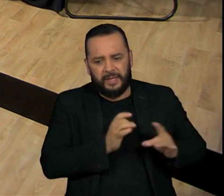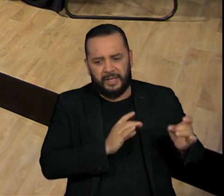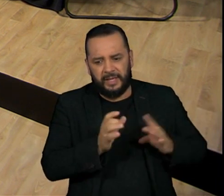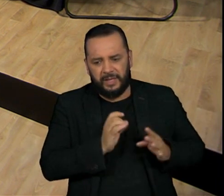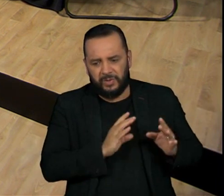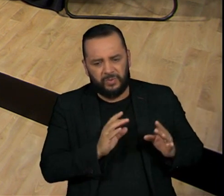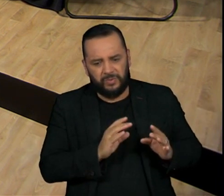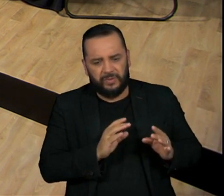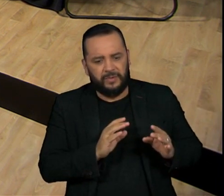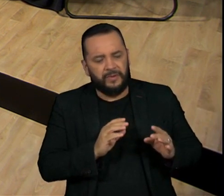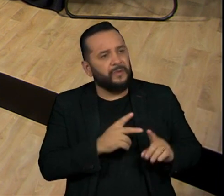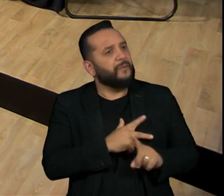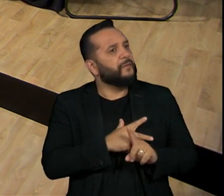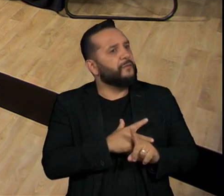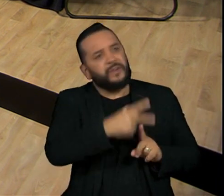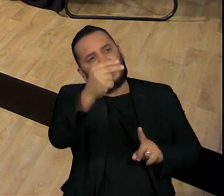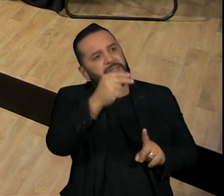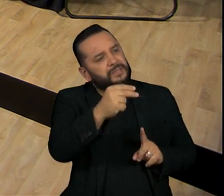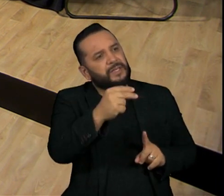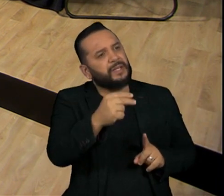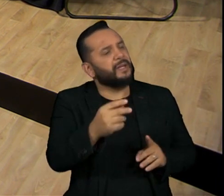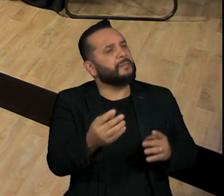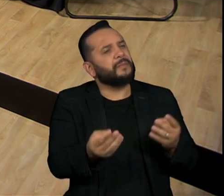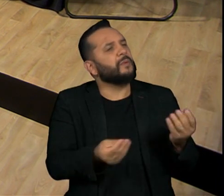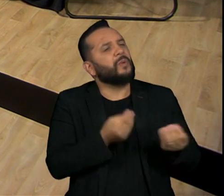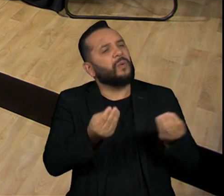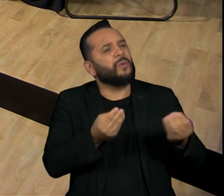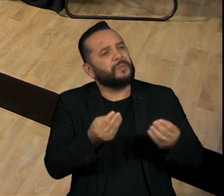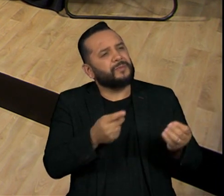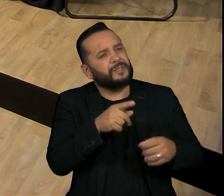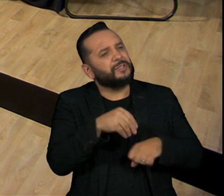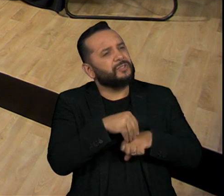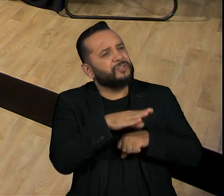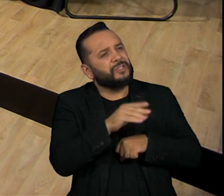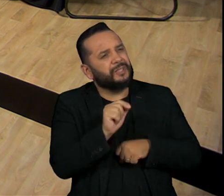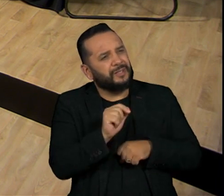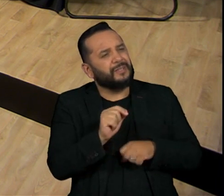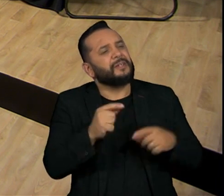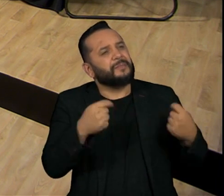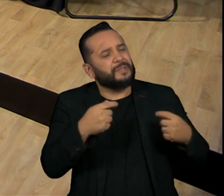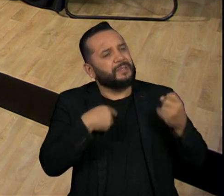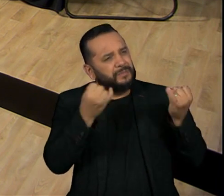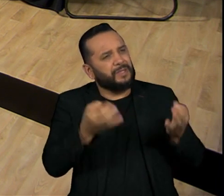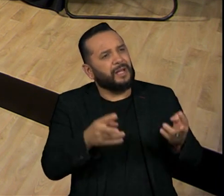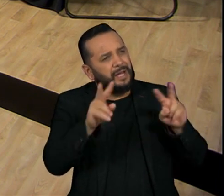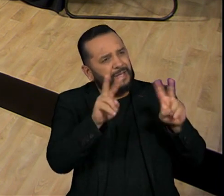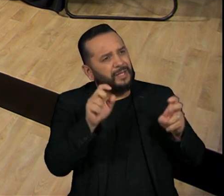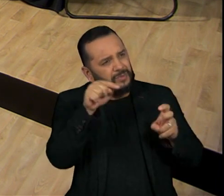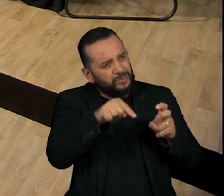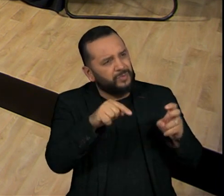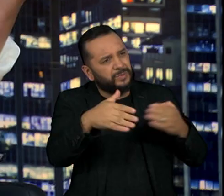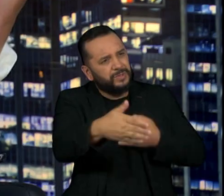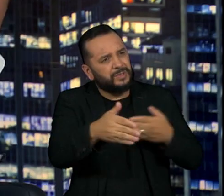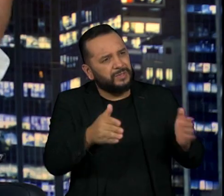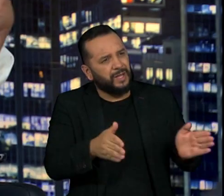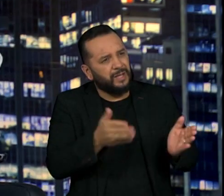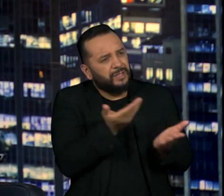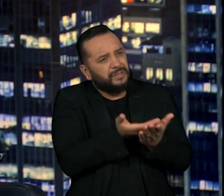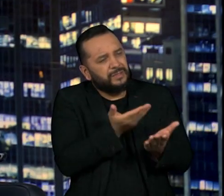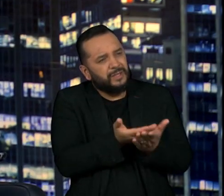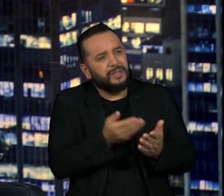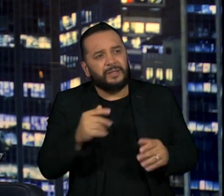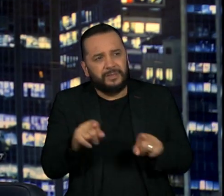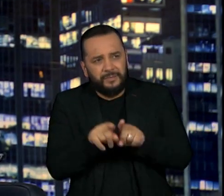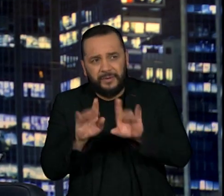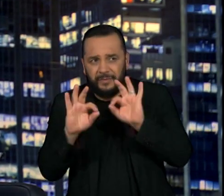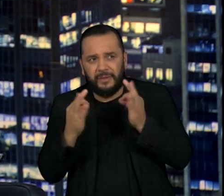preciso lidar com ele. Que dica dá nesse sentido, Dominique? É preciso falar sobre o assunto dentro da sala de aula, os pais com os